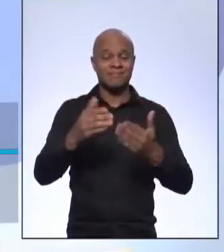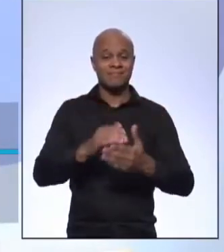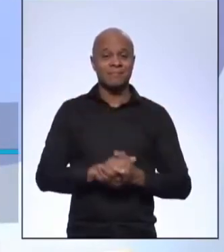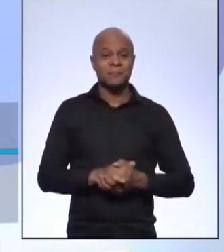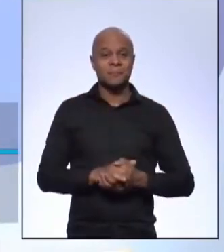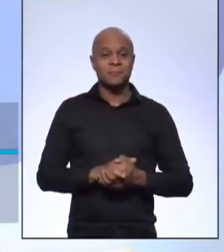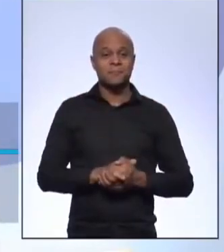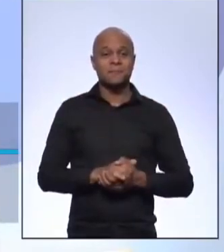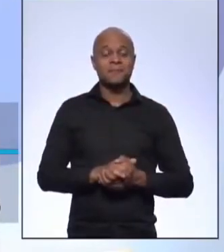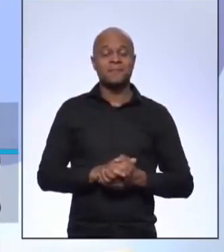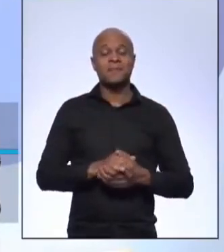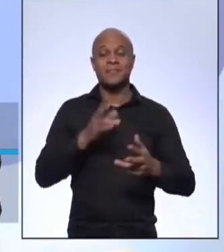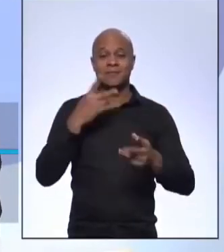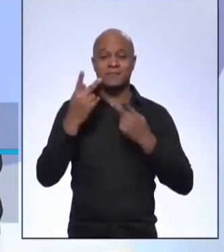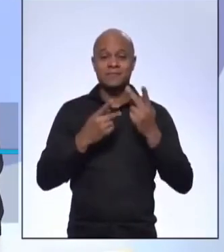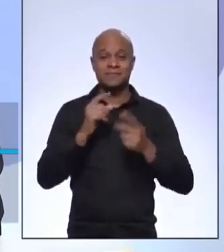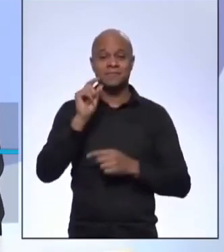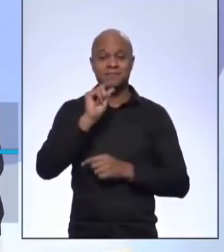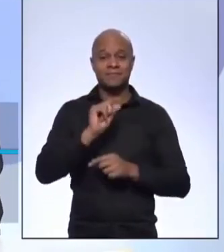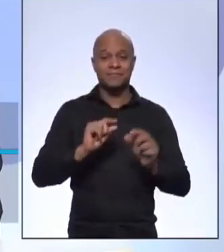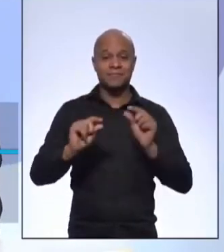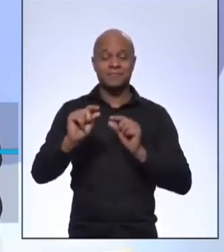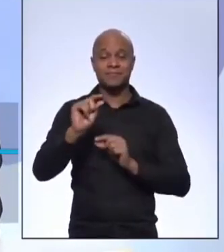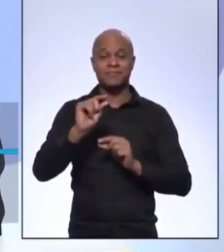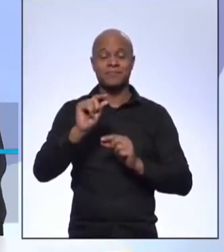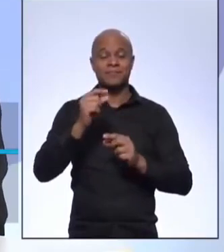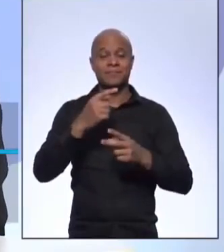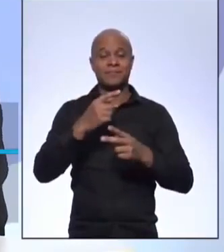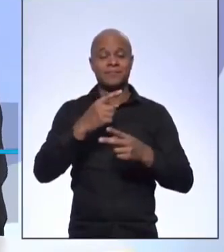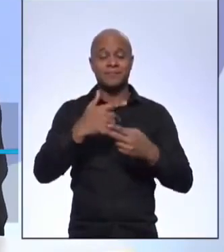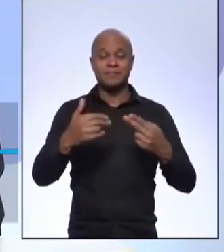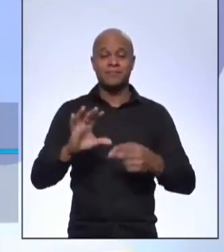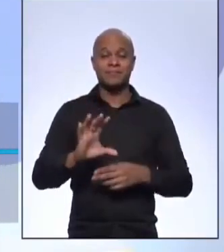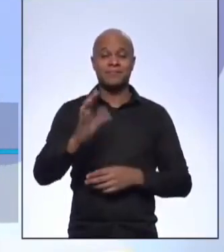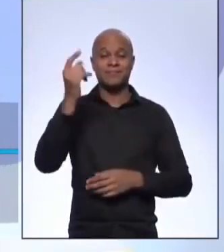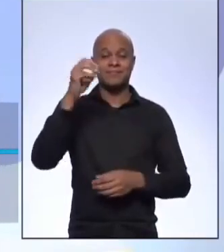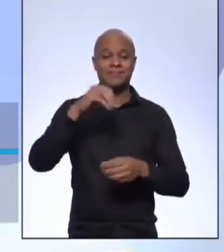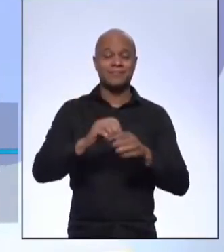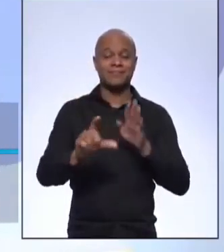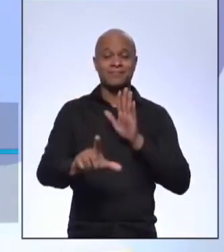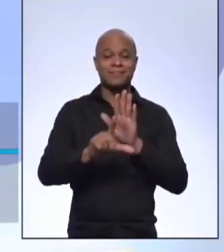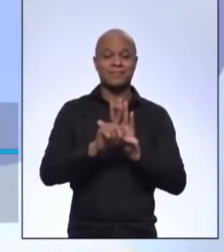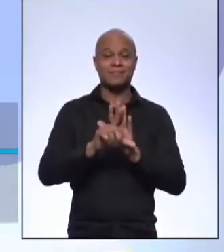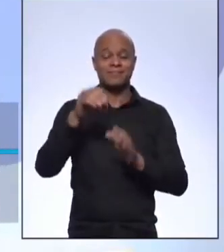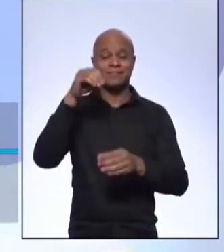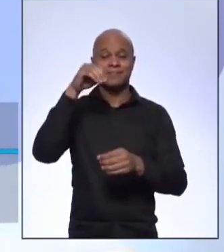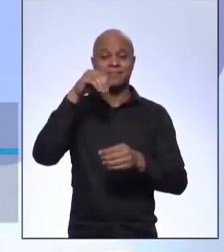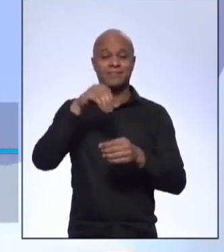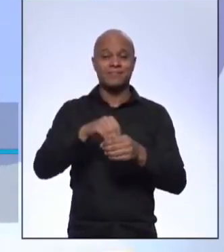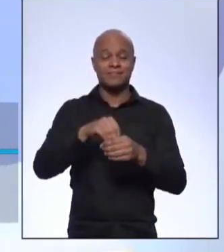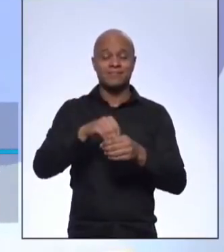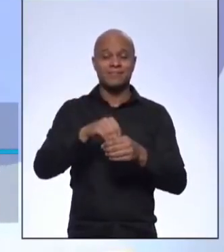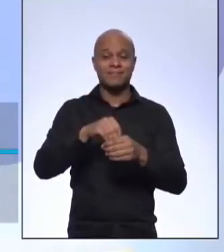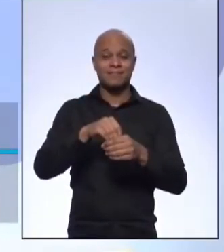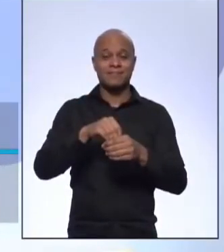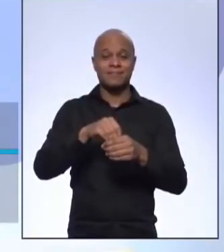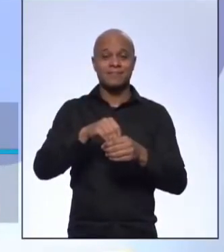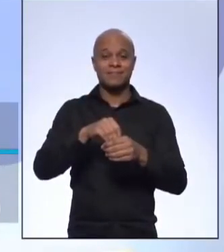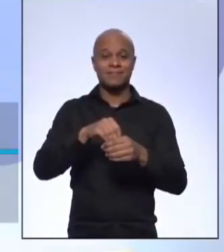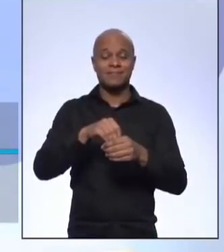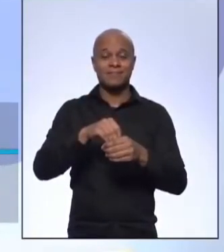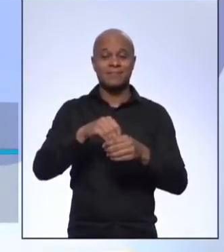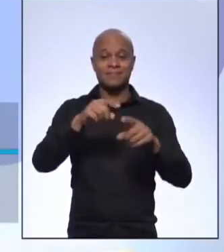bacana, que fala sobre algumas questões de protestos, até de legislação, dentro, né, desse assunto que é